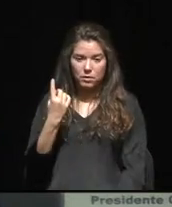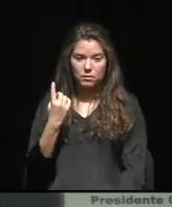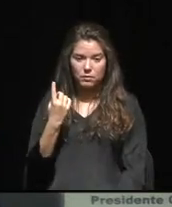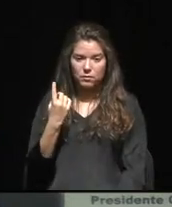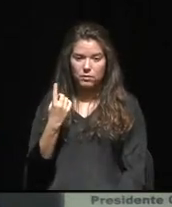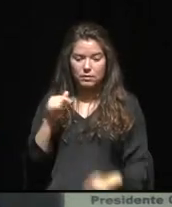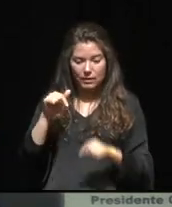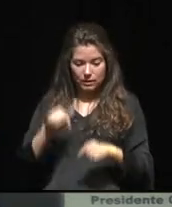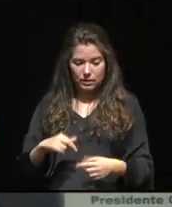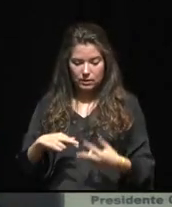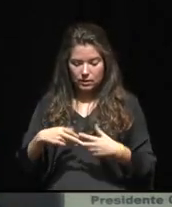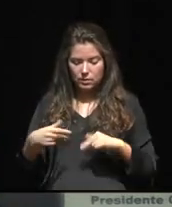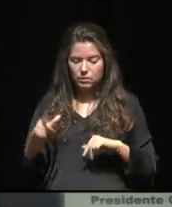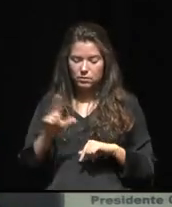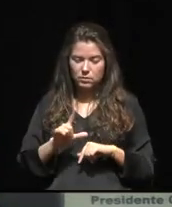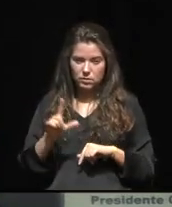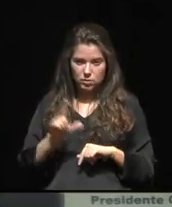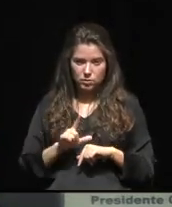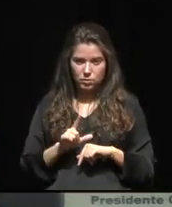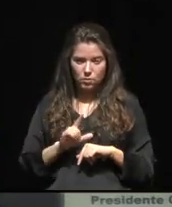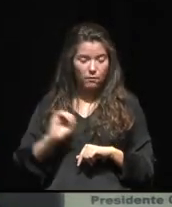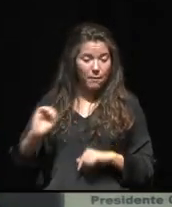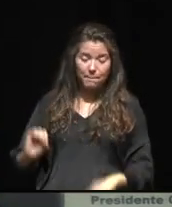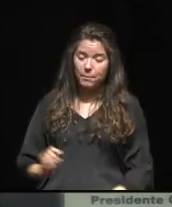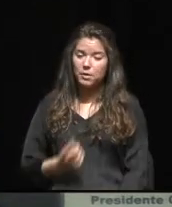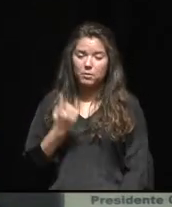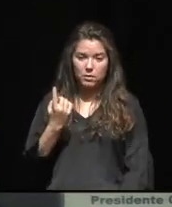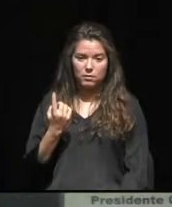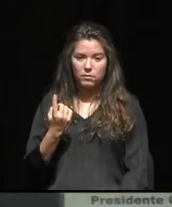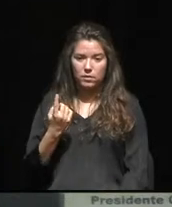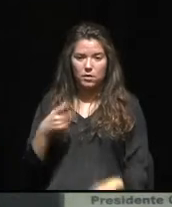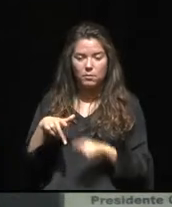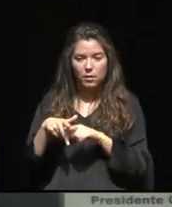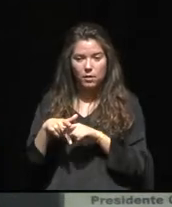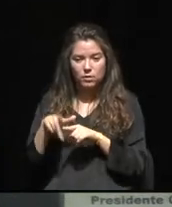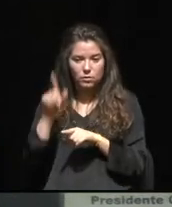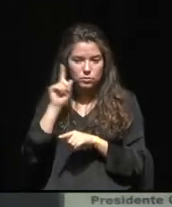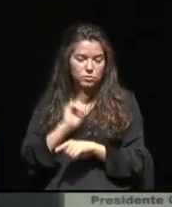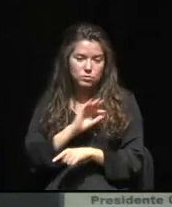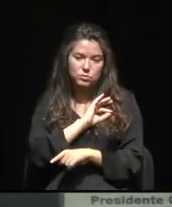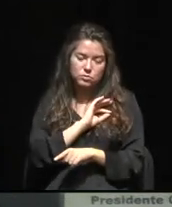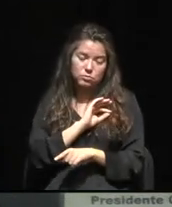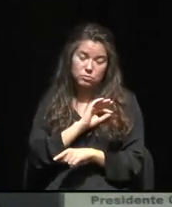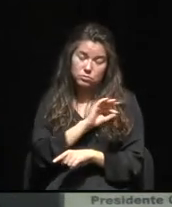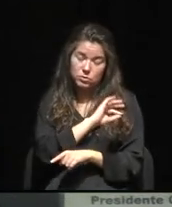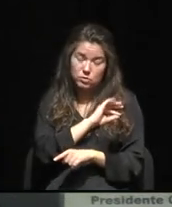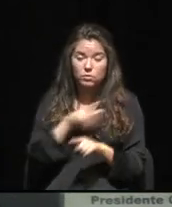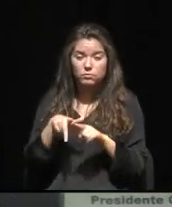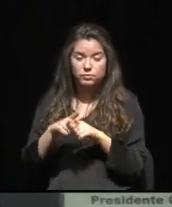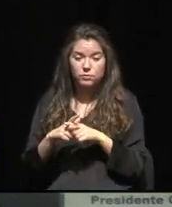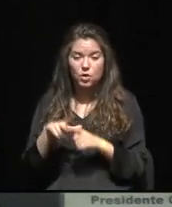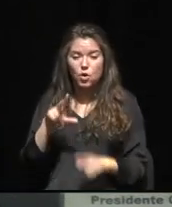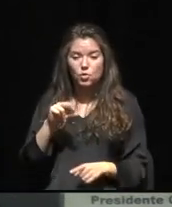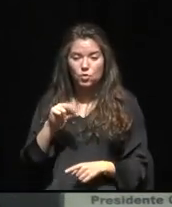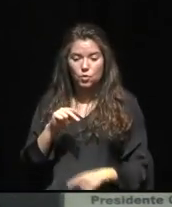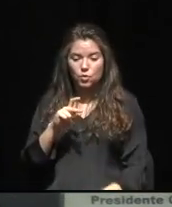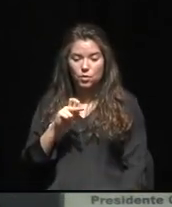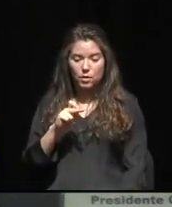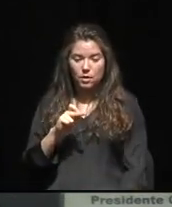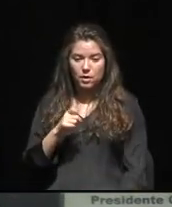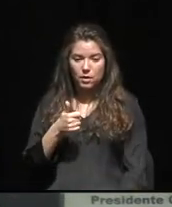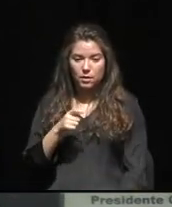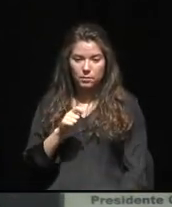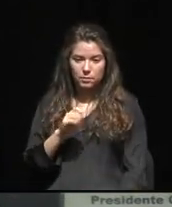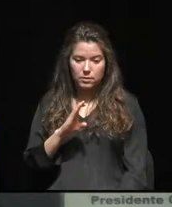introduzido na Câmara Municipal de Lisboa de forma Pioneira pelo engenheiro Nuno Cruz AB cais era um suplemento que não existia na